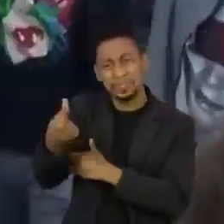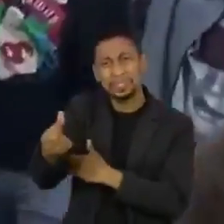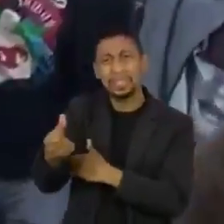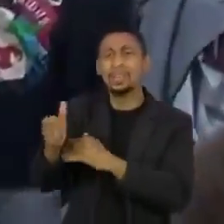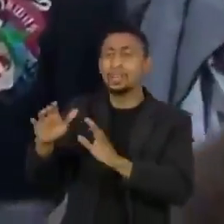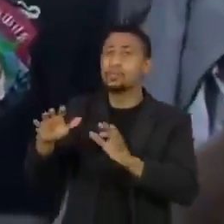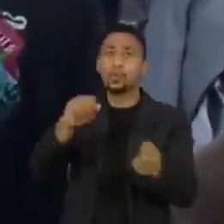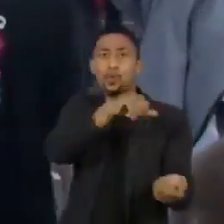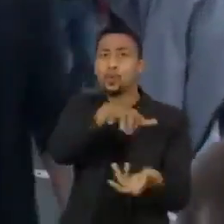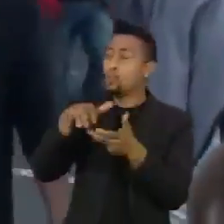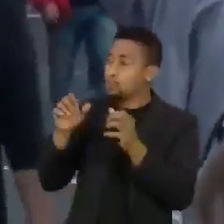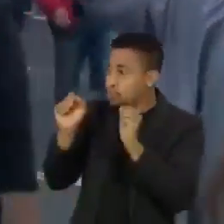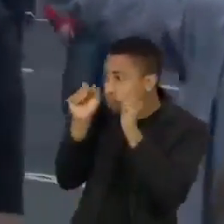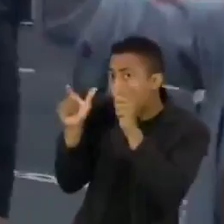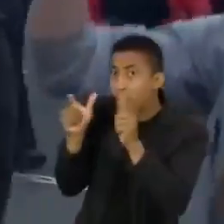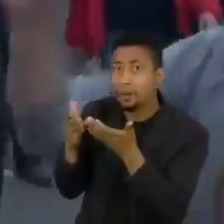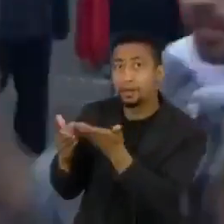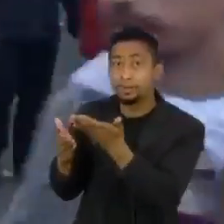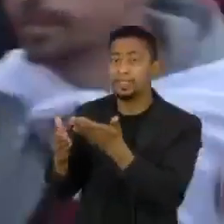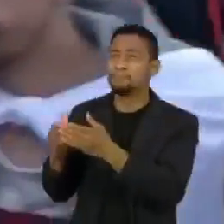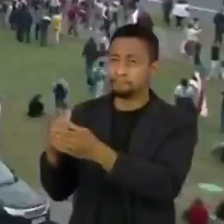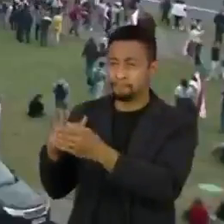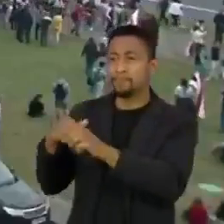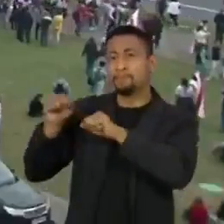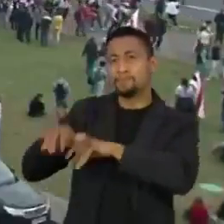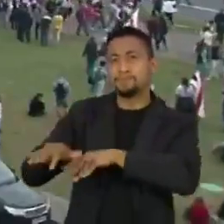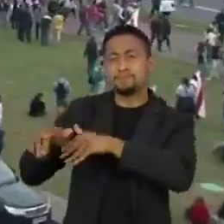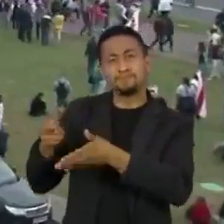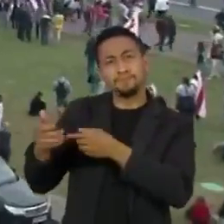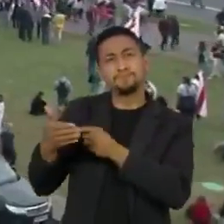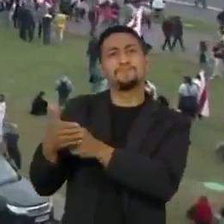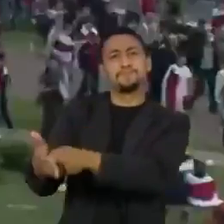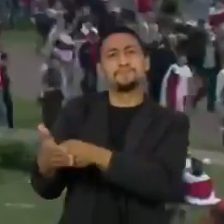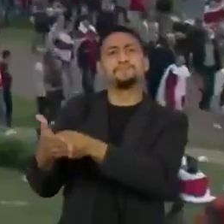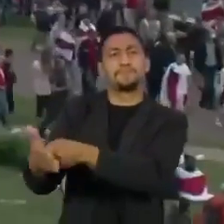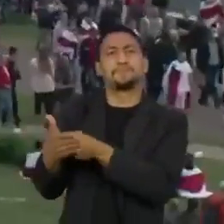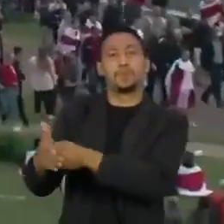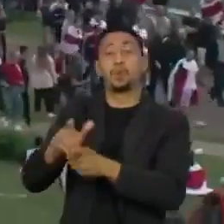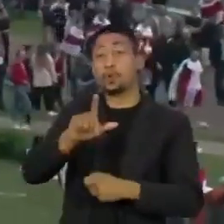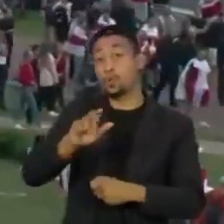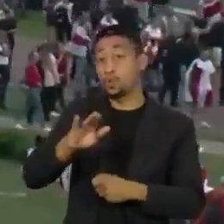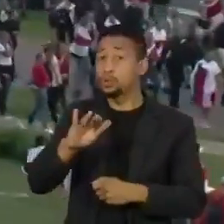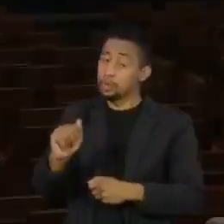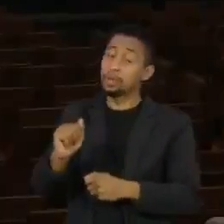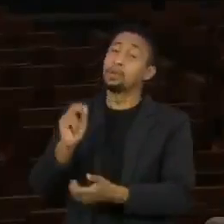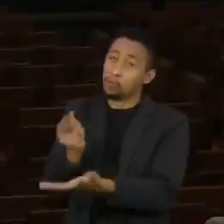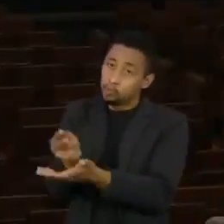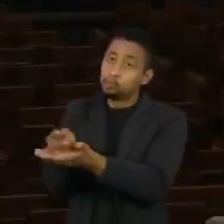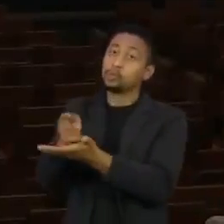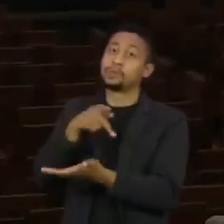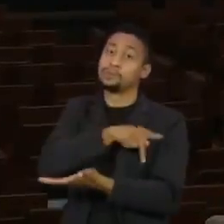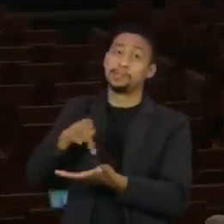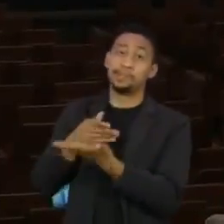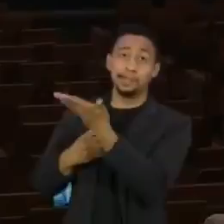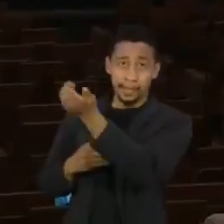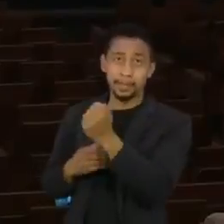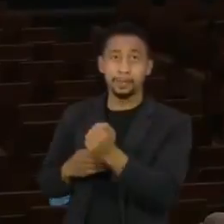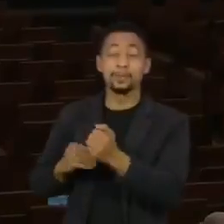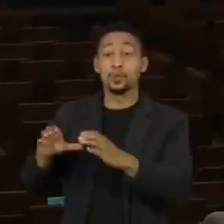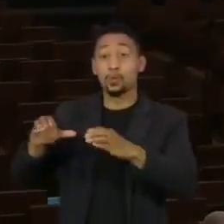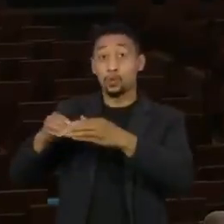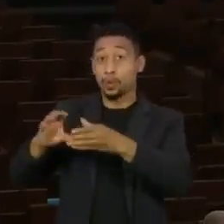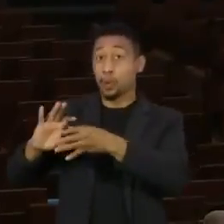Trocaram o mundo apesar da pressão popular no kachenco permanece no cargo o comitê Olímpico